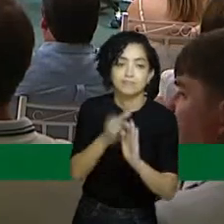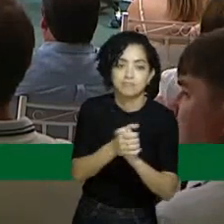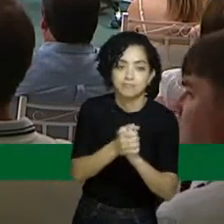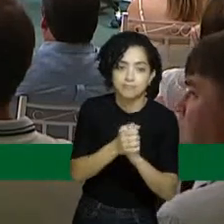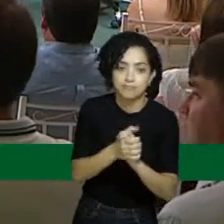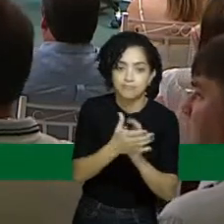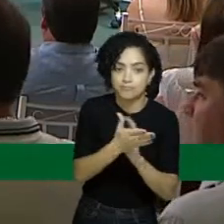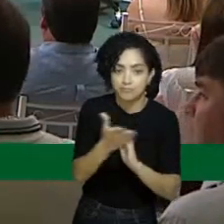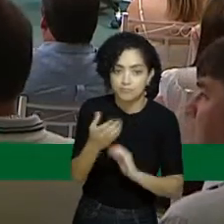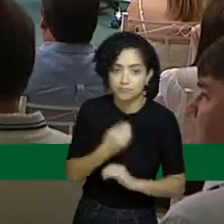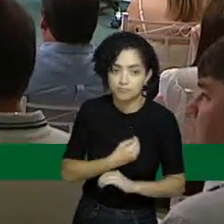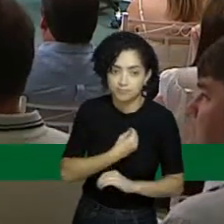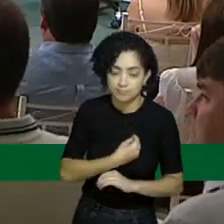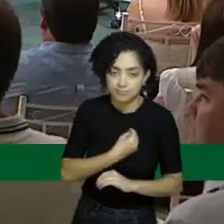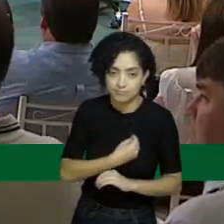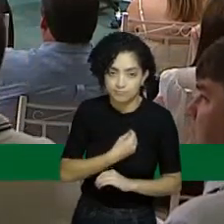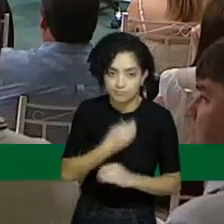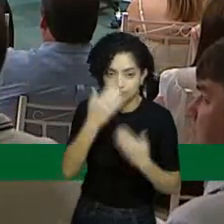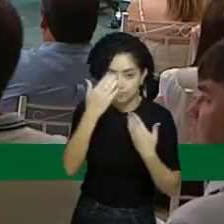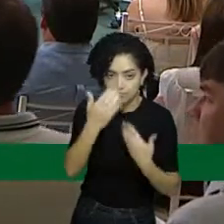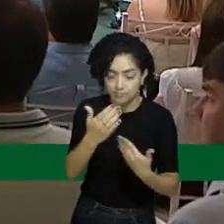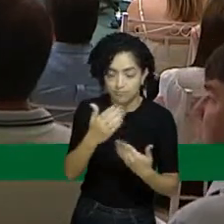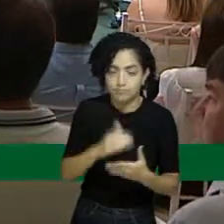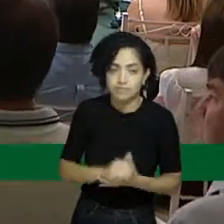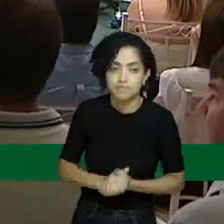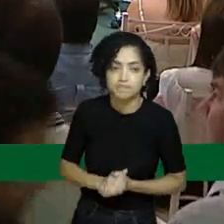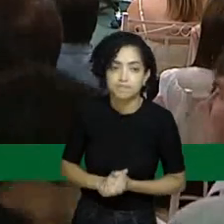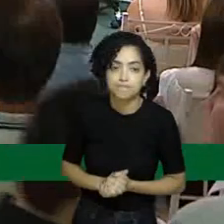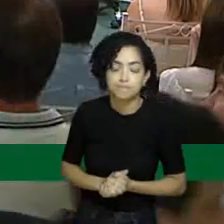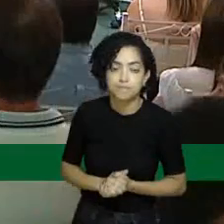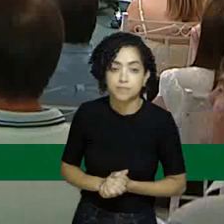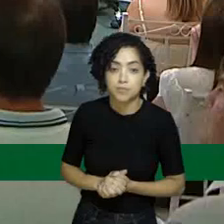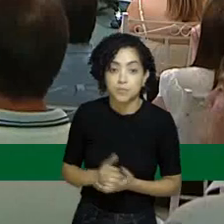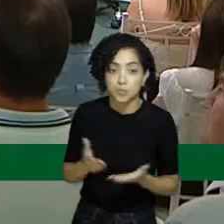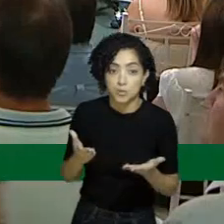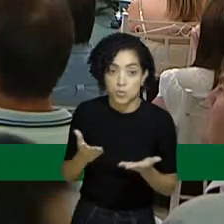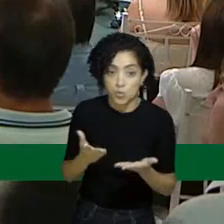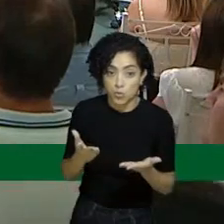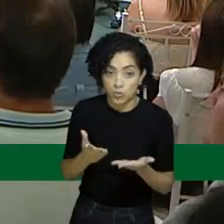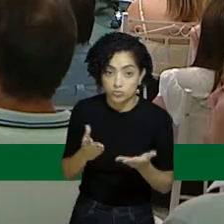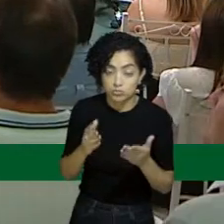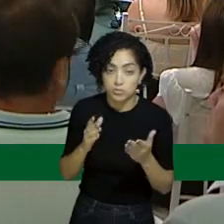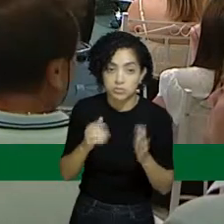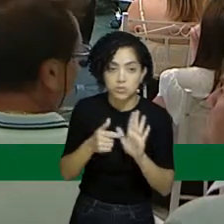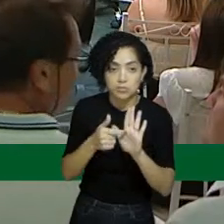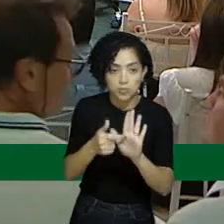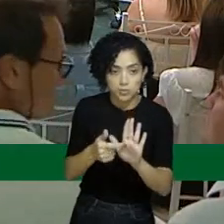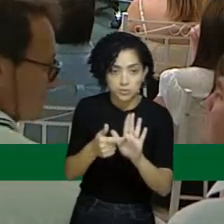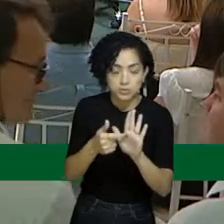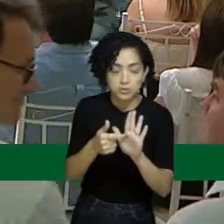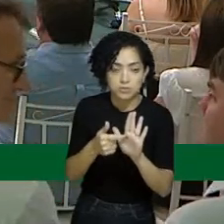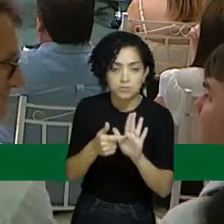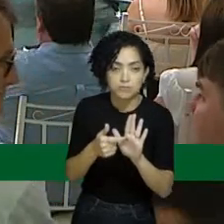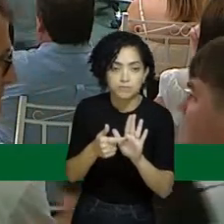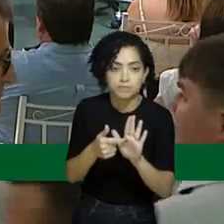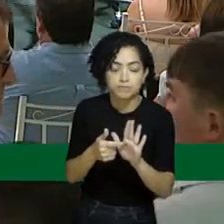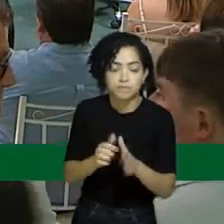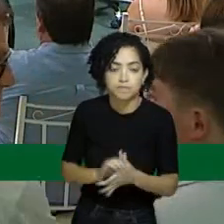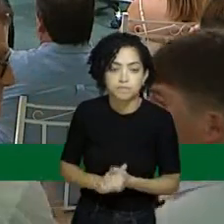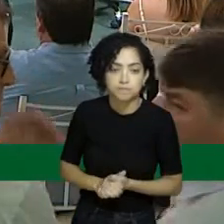e agradecer pela presença e a todo o público presente. Vamos pegar a nossa apresentação só um pouquinho.